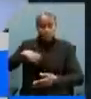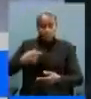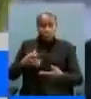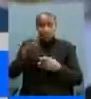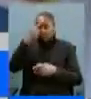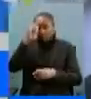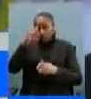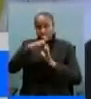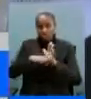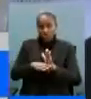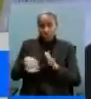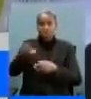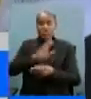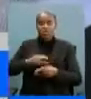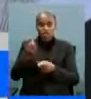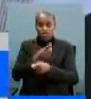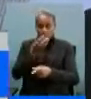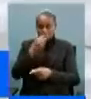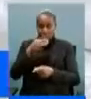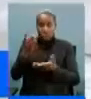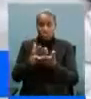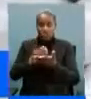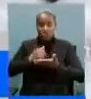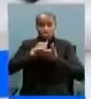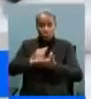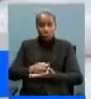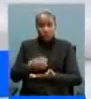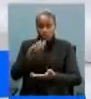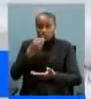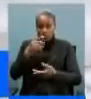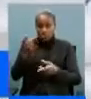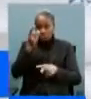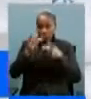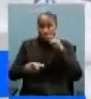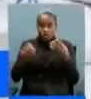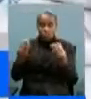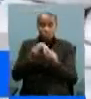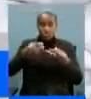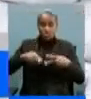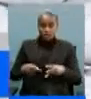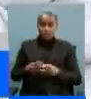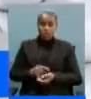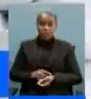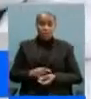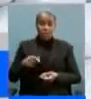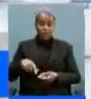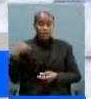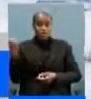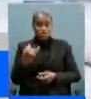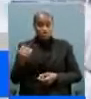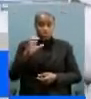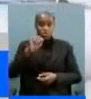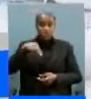o Programa Nacional de Alimentação Escolar, apoiar na dieta alimentar da população, junto das câmaras municipais, instituições